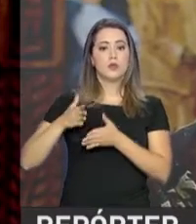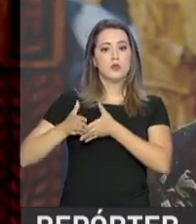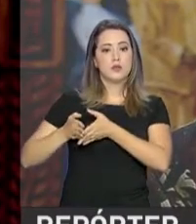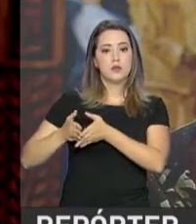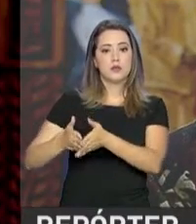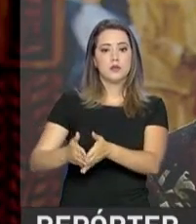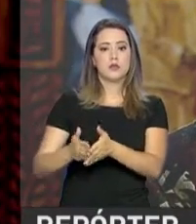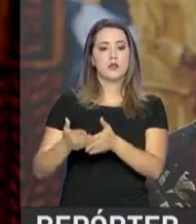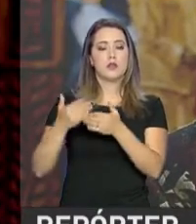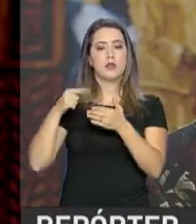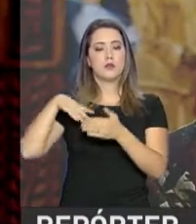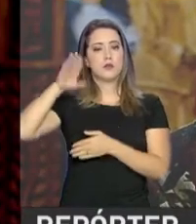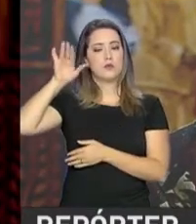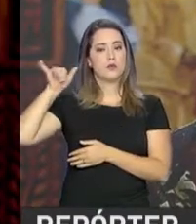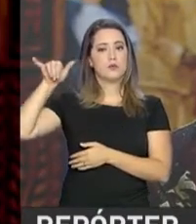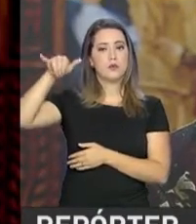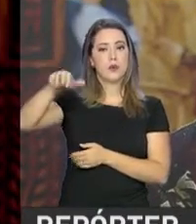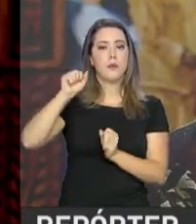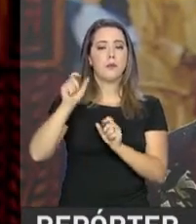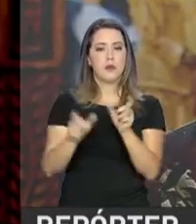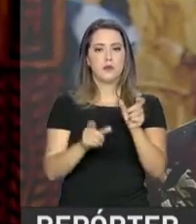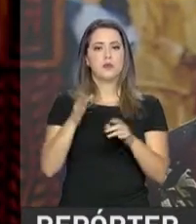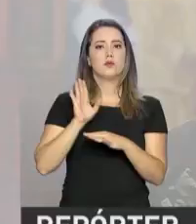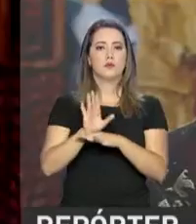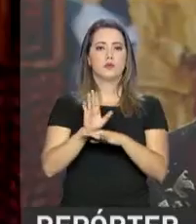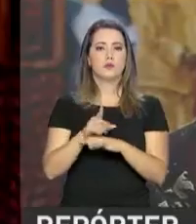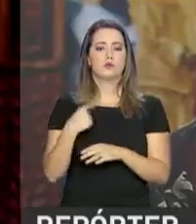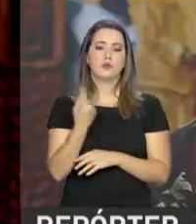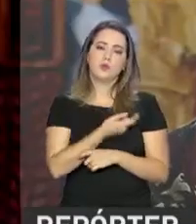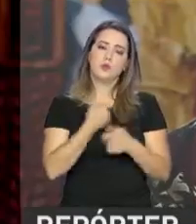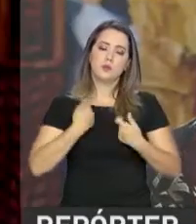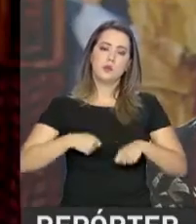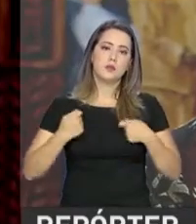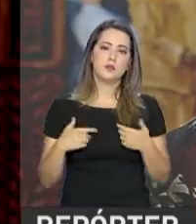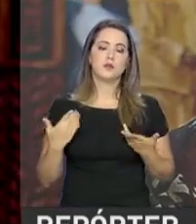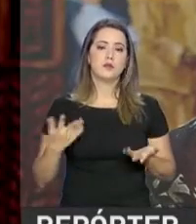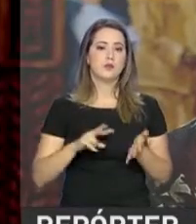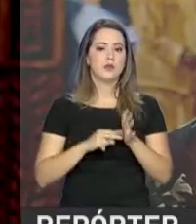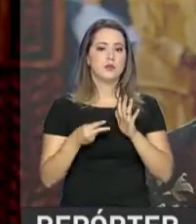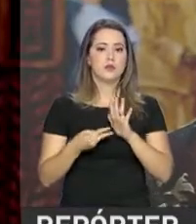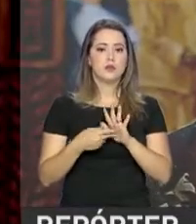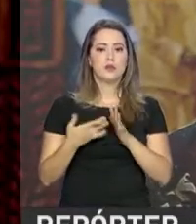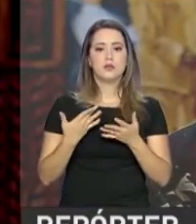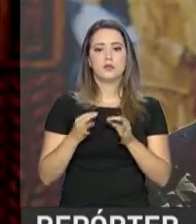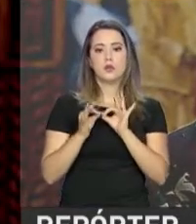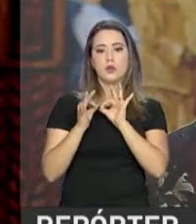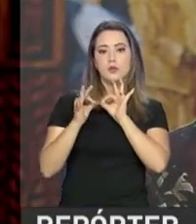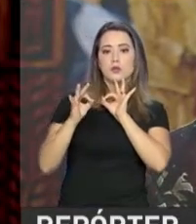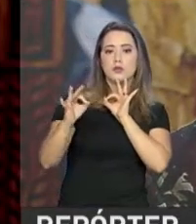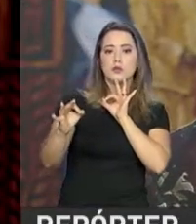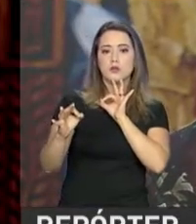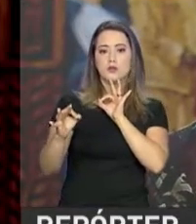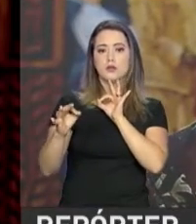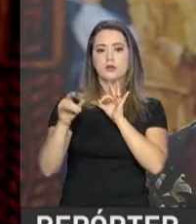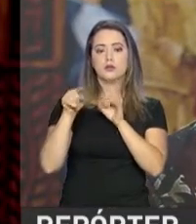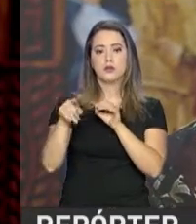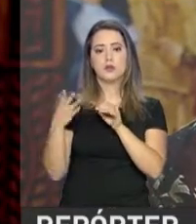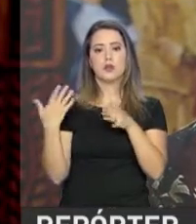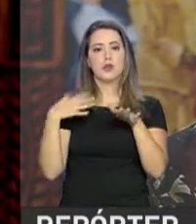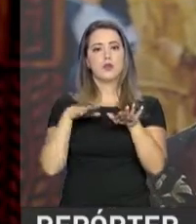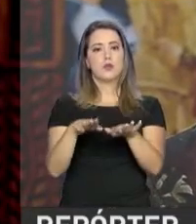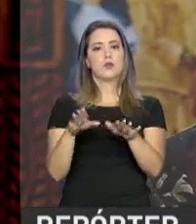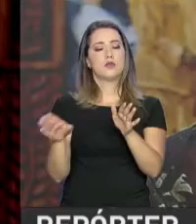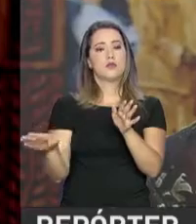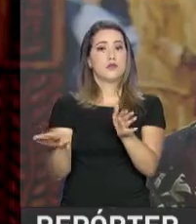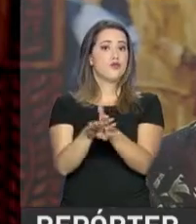com pessoas que vão atender nossas necessidades ou seja o carro mais distante afastada a inclusão digital